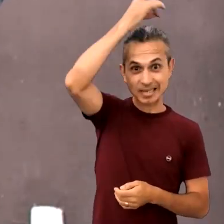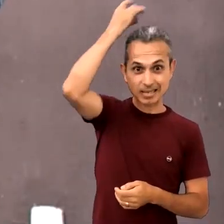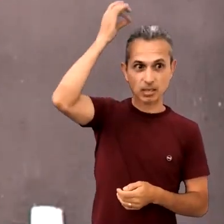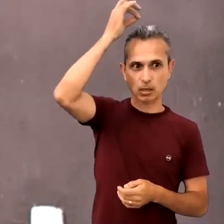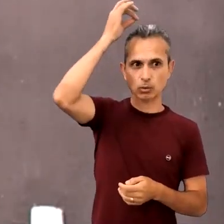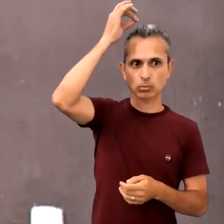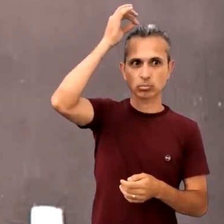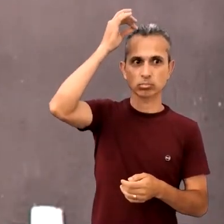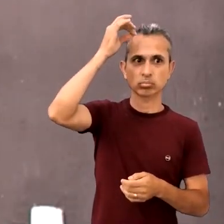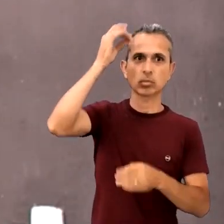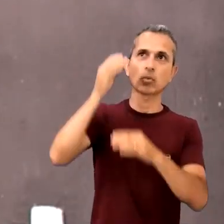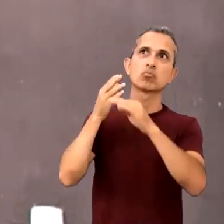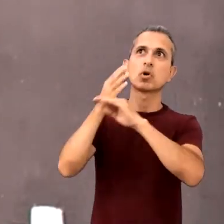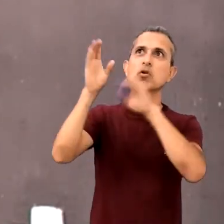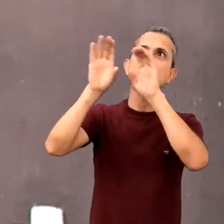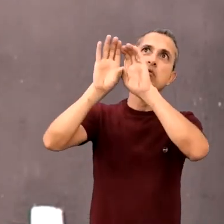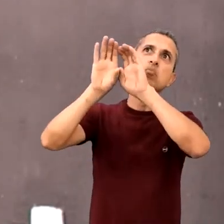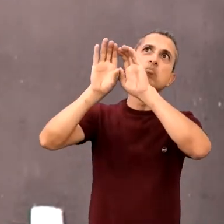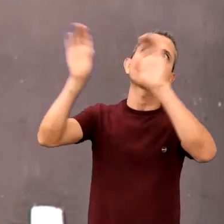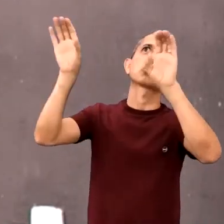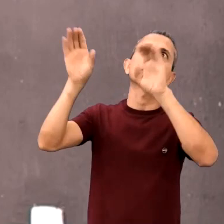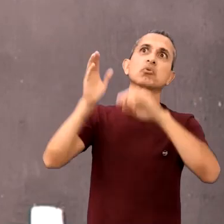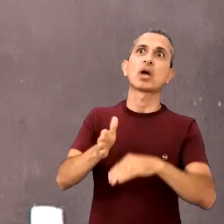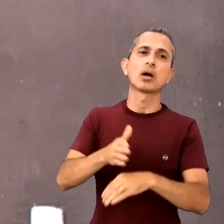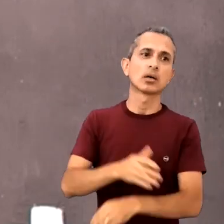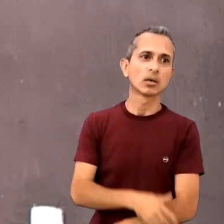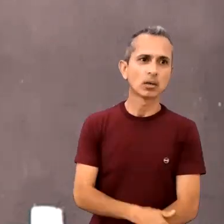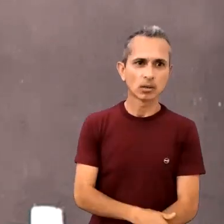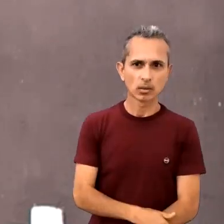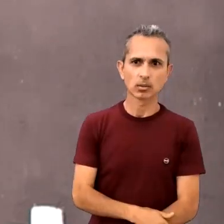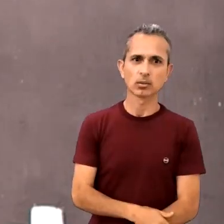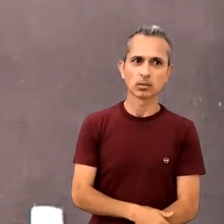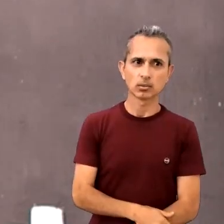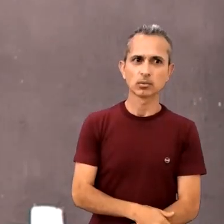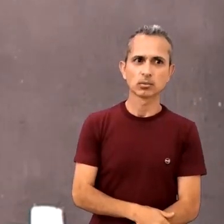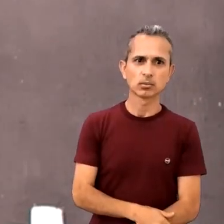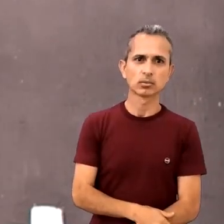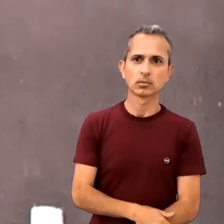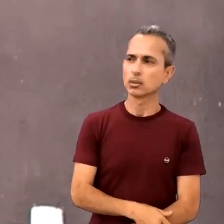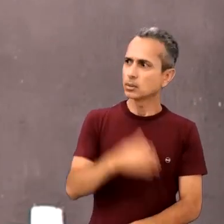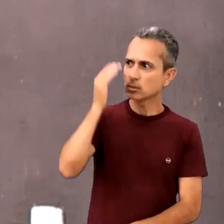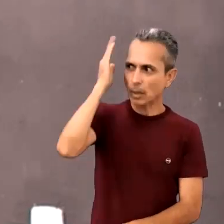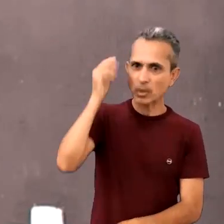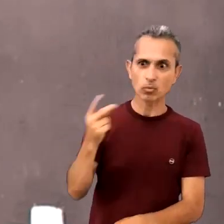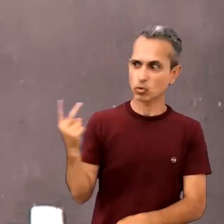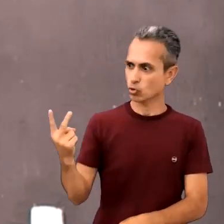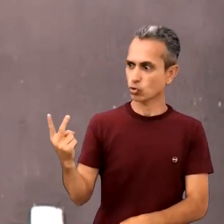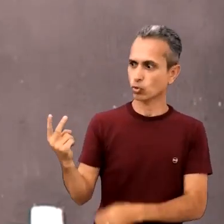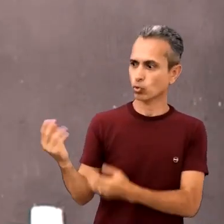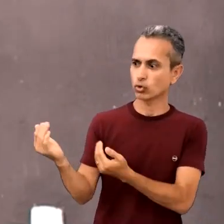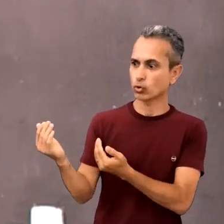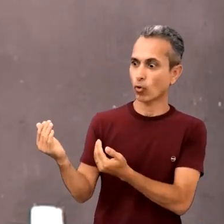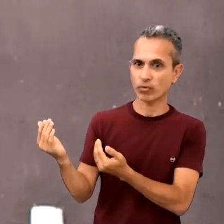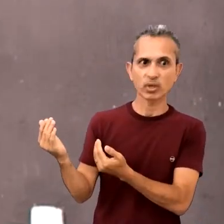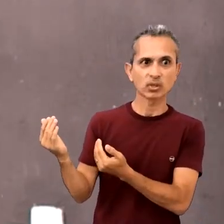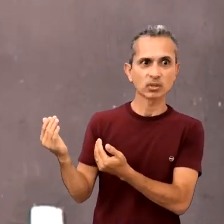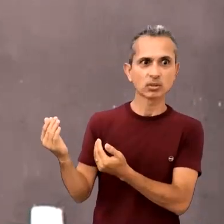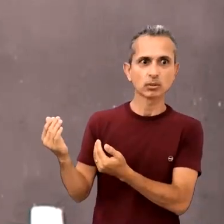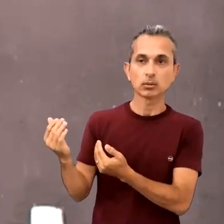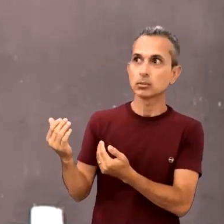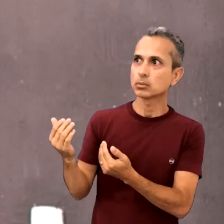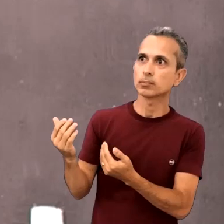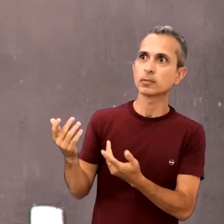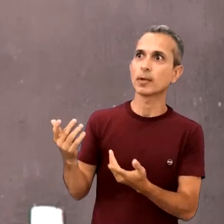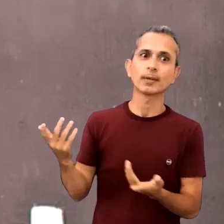céu com tripa e tudo. Porque a gente sabe o que é dois jovens, cheios de hormônio no juízo,